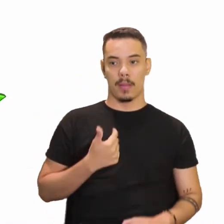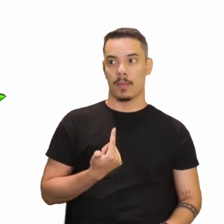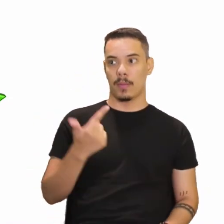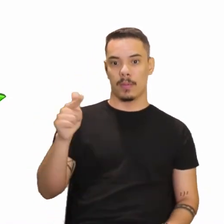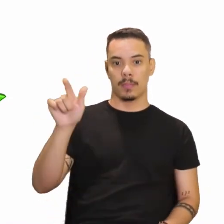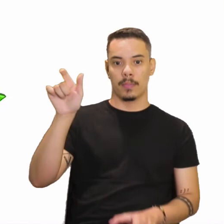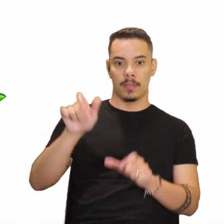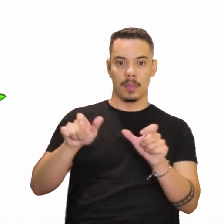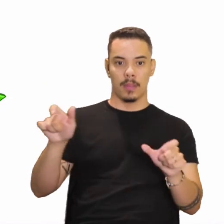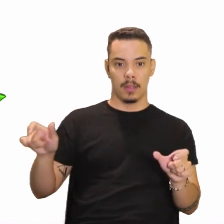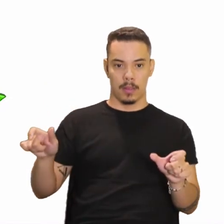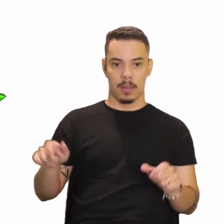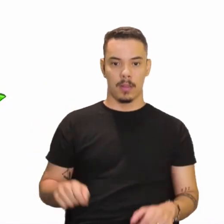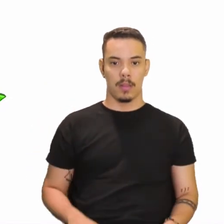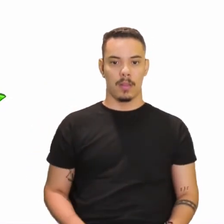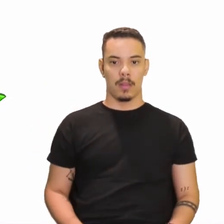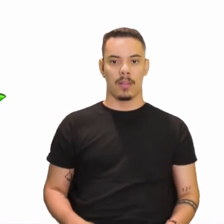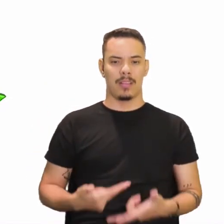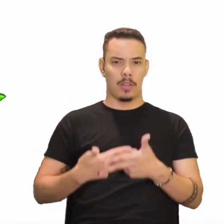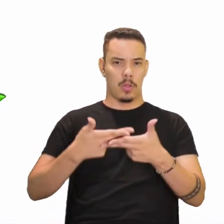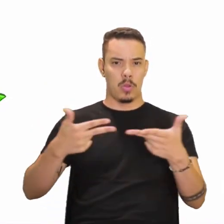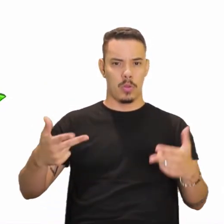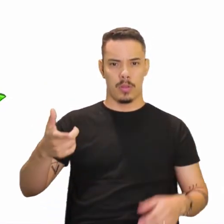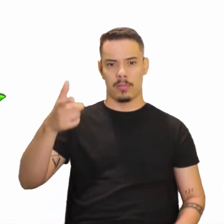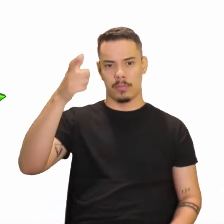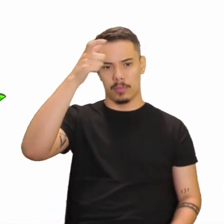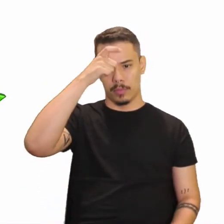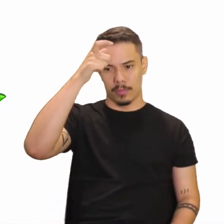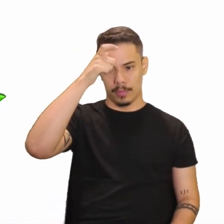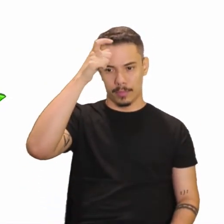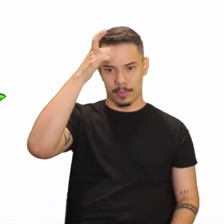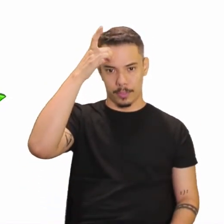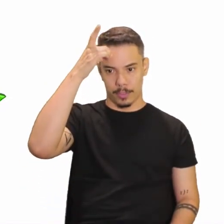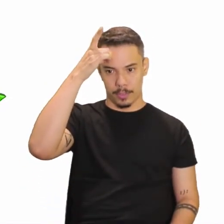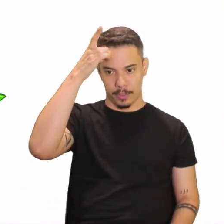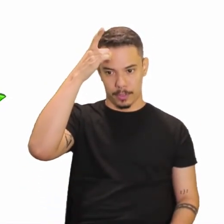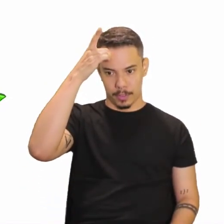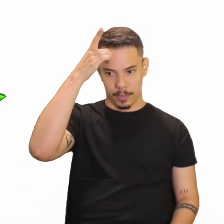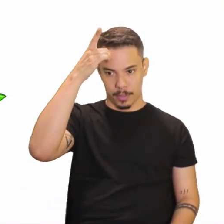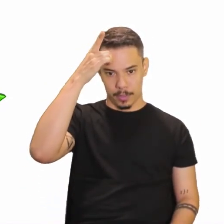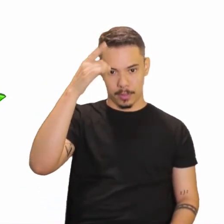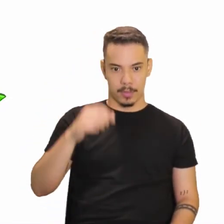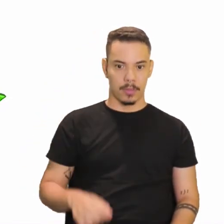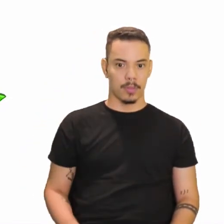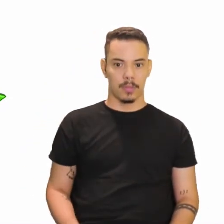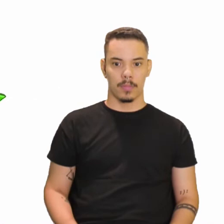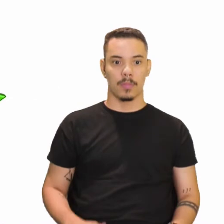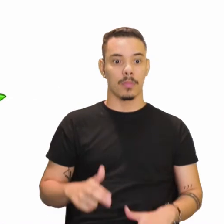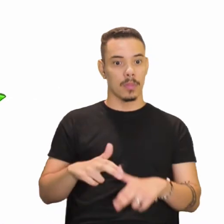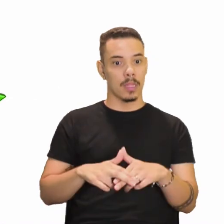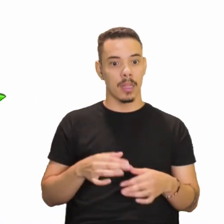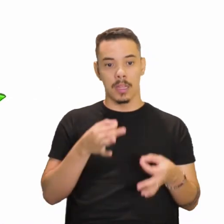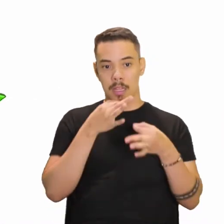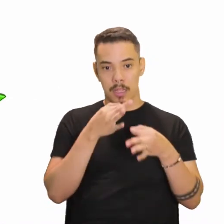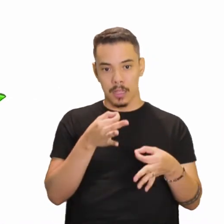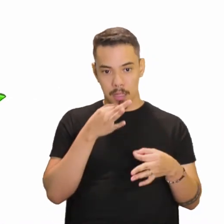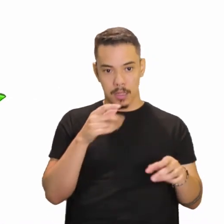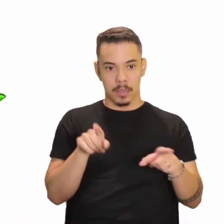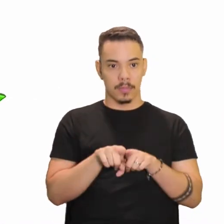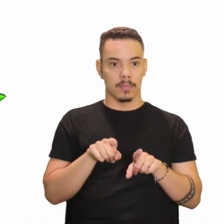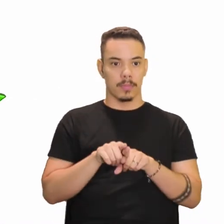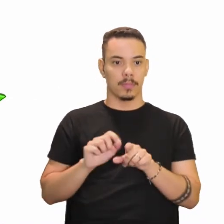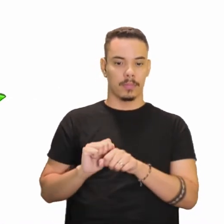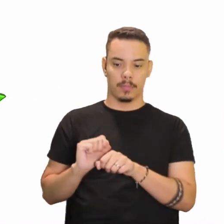e é coisa do diabo Então esse daqui também fazendo crítica também da questão da